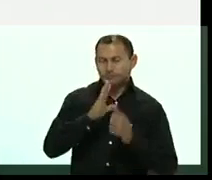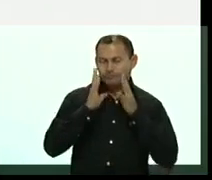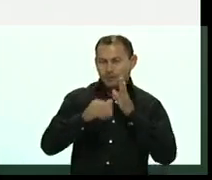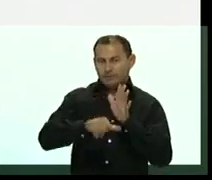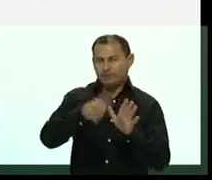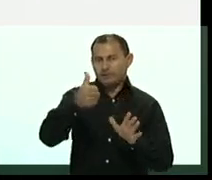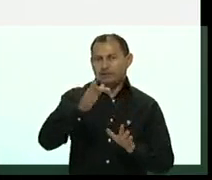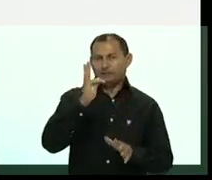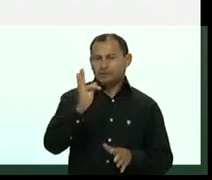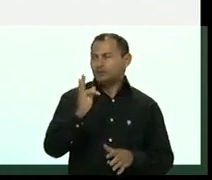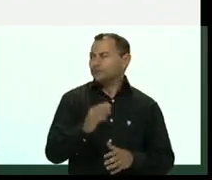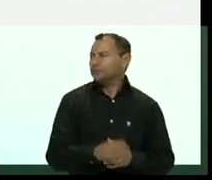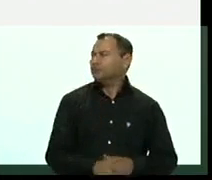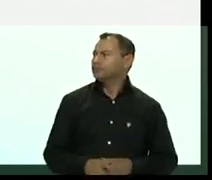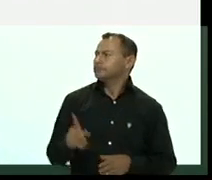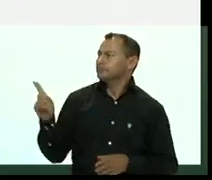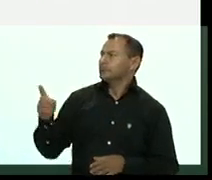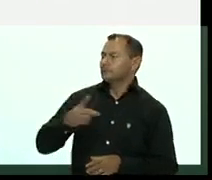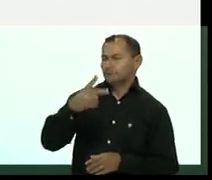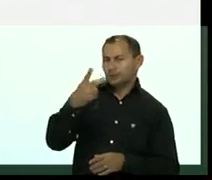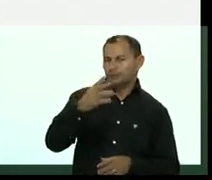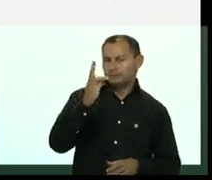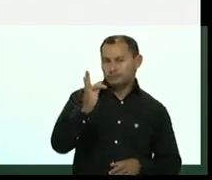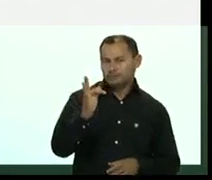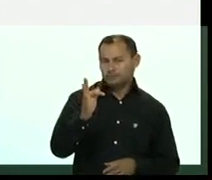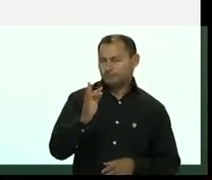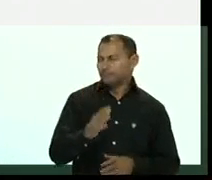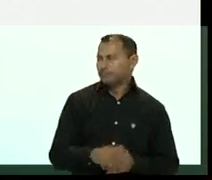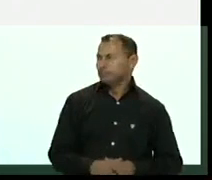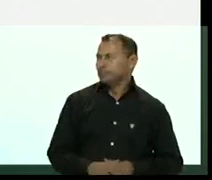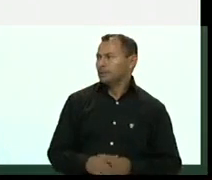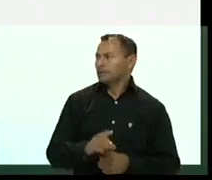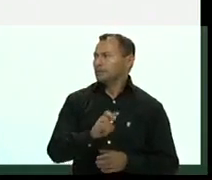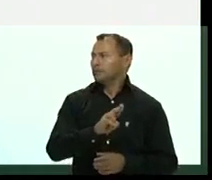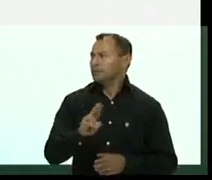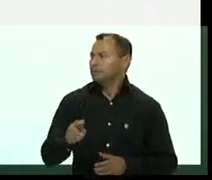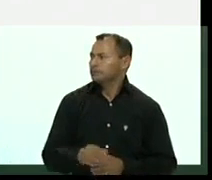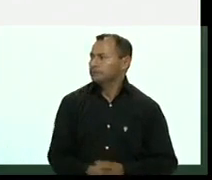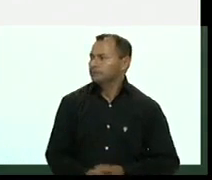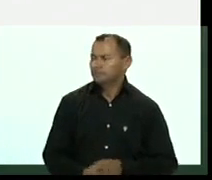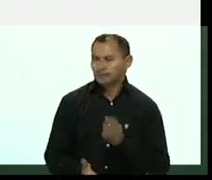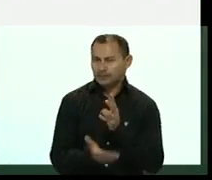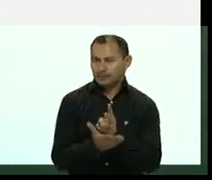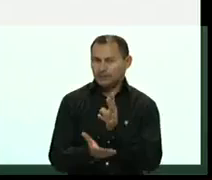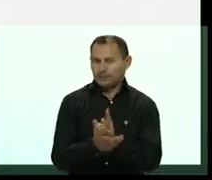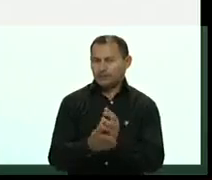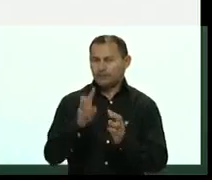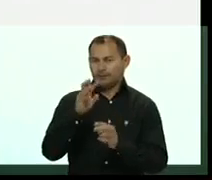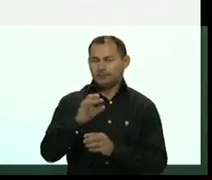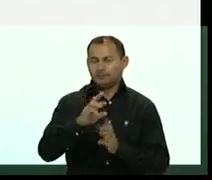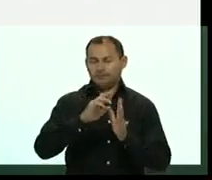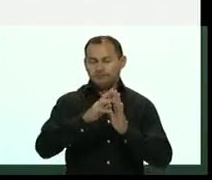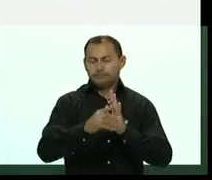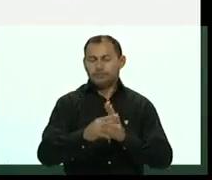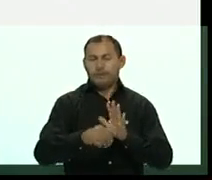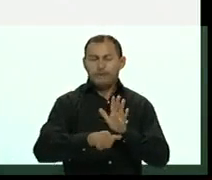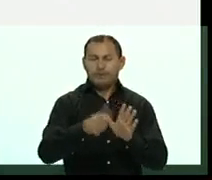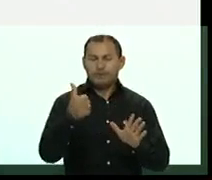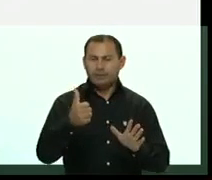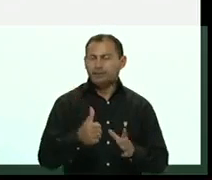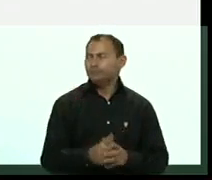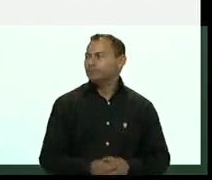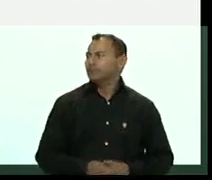de primeira função e aqui de segunda, tá? Que está no denominador. Então, sempre vai ser a derivada da